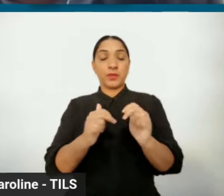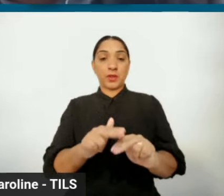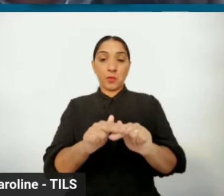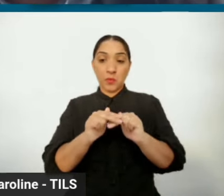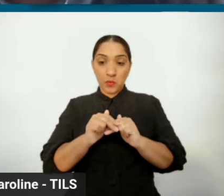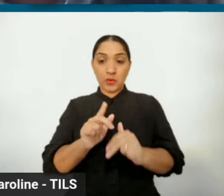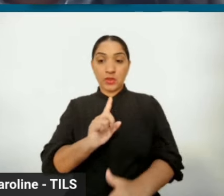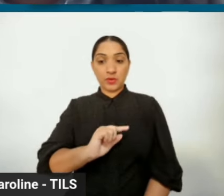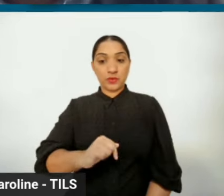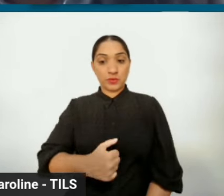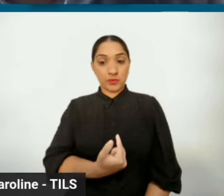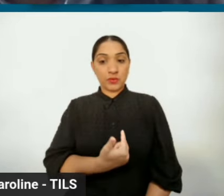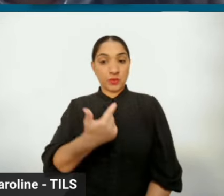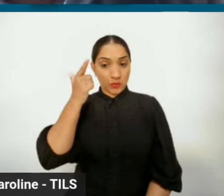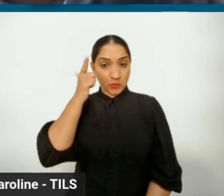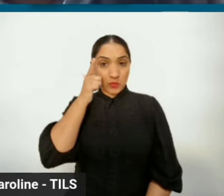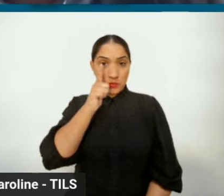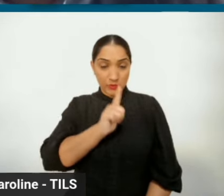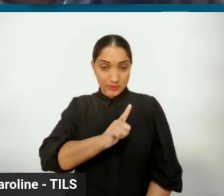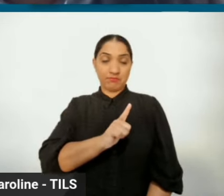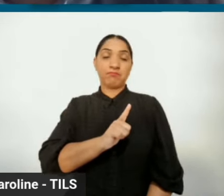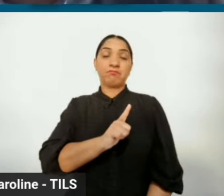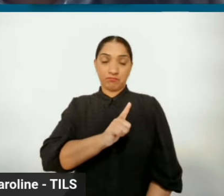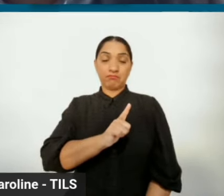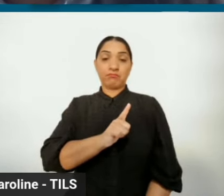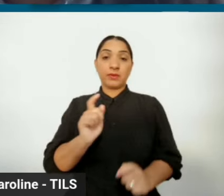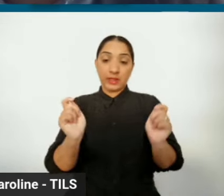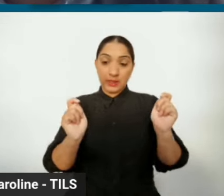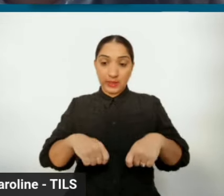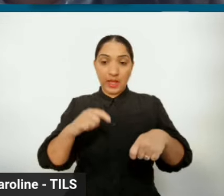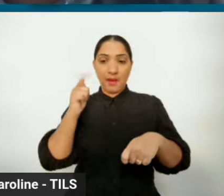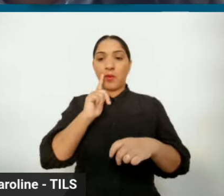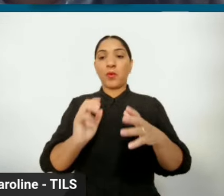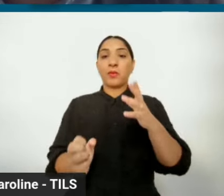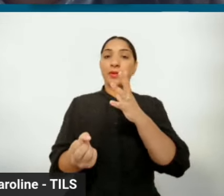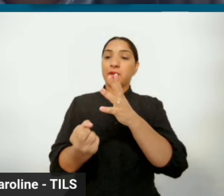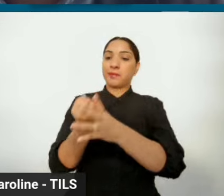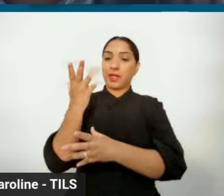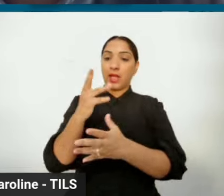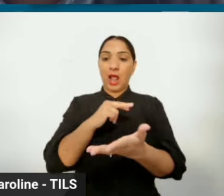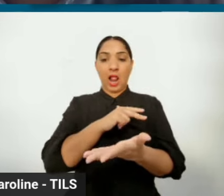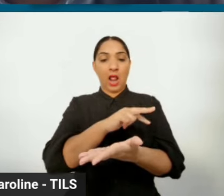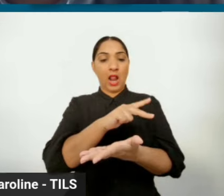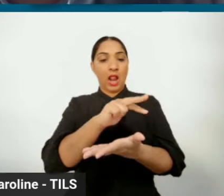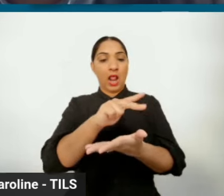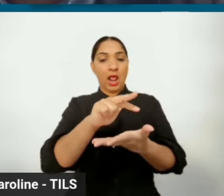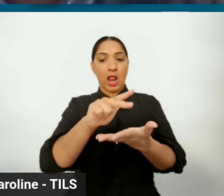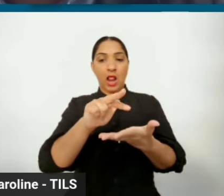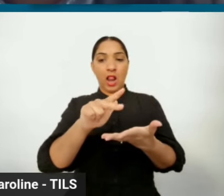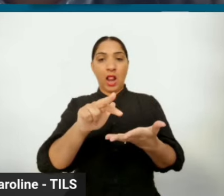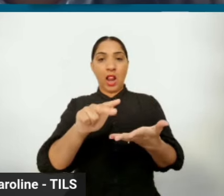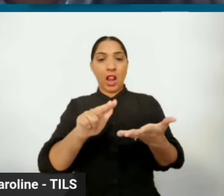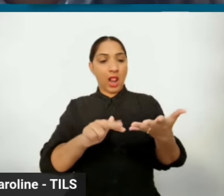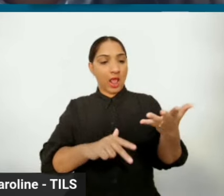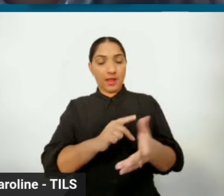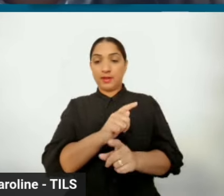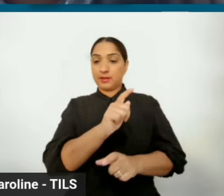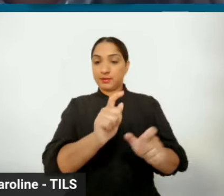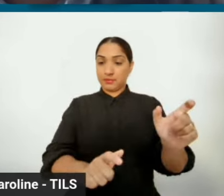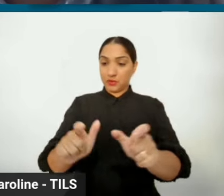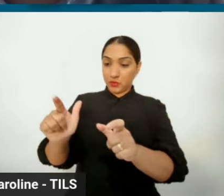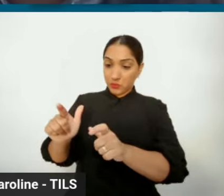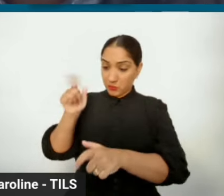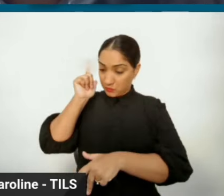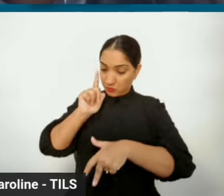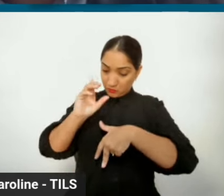gente acaba criando todas as condições para que as pessoas com deficiência